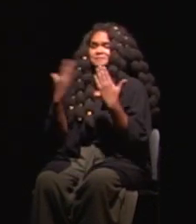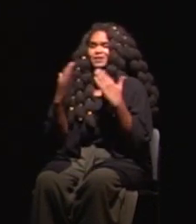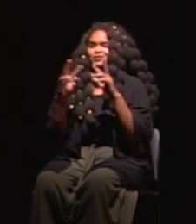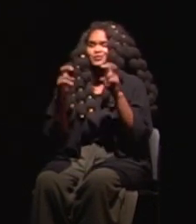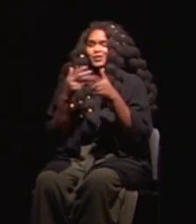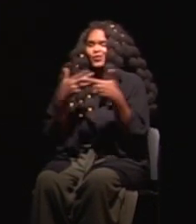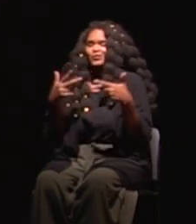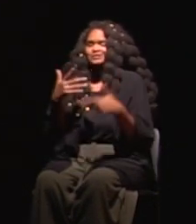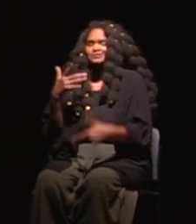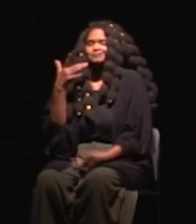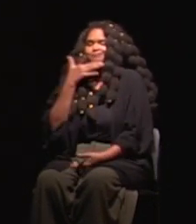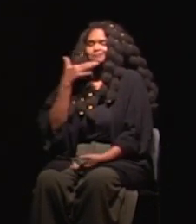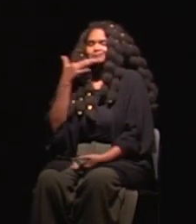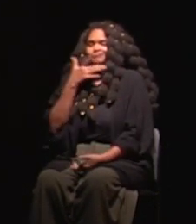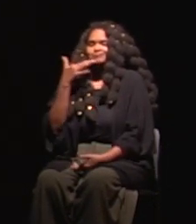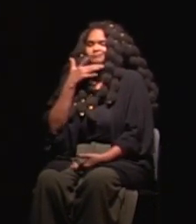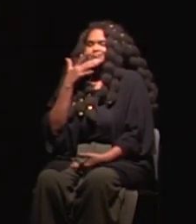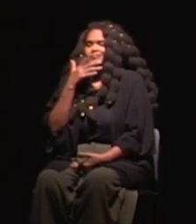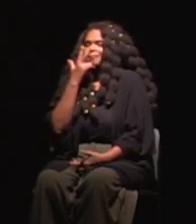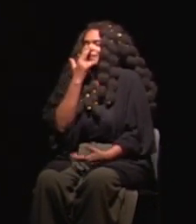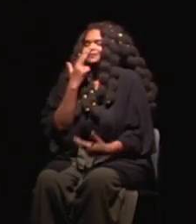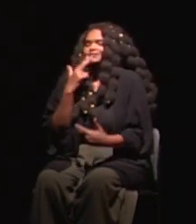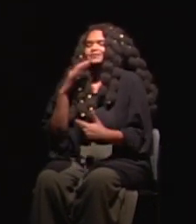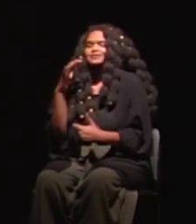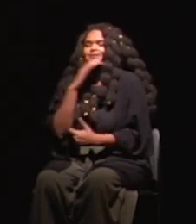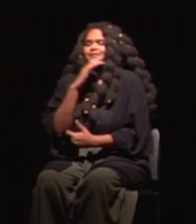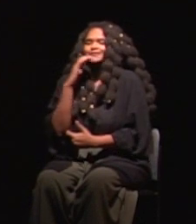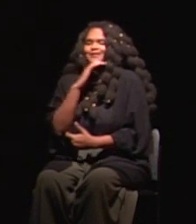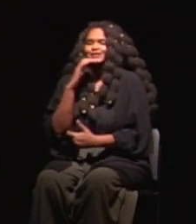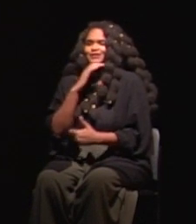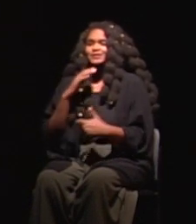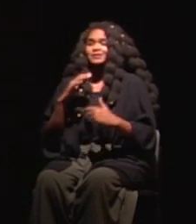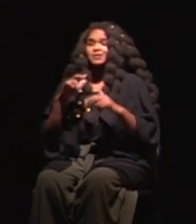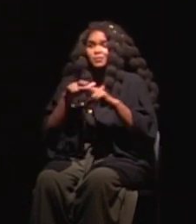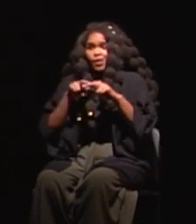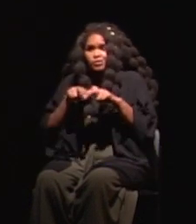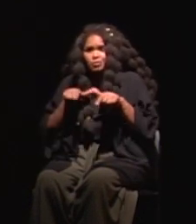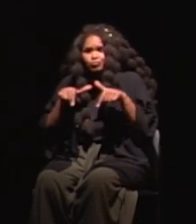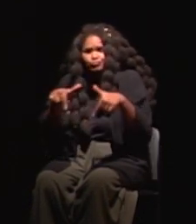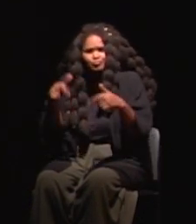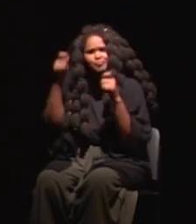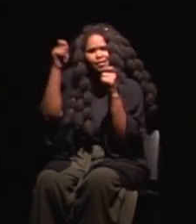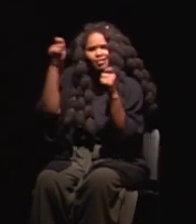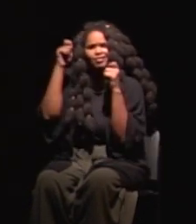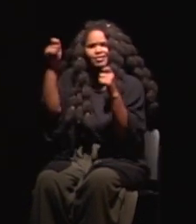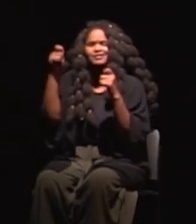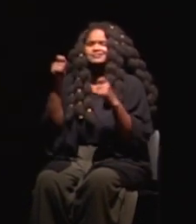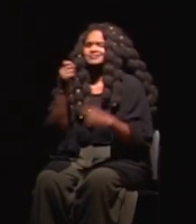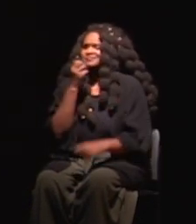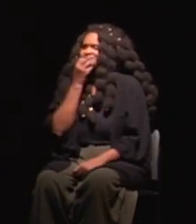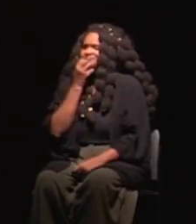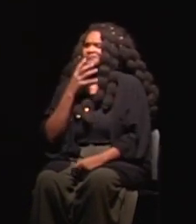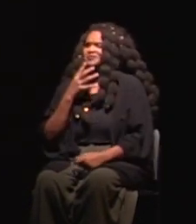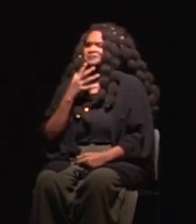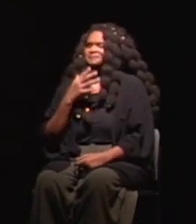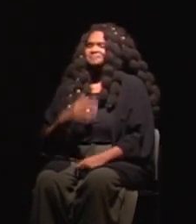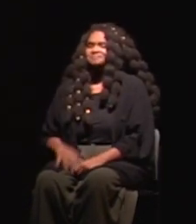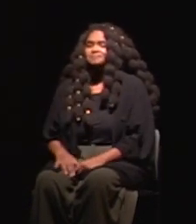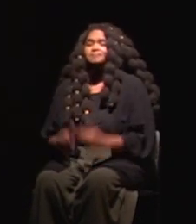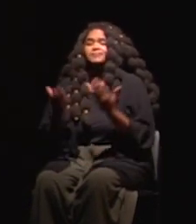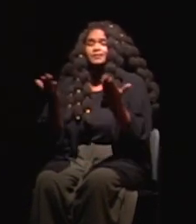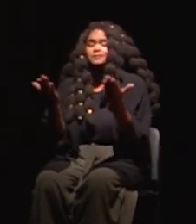né? Tão bom, porque militância é bom, faz bem. E eu